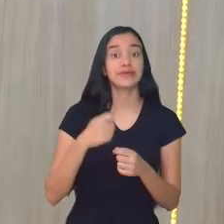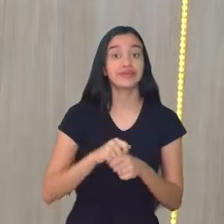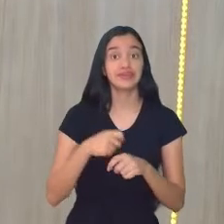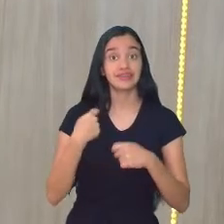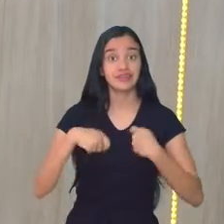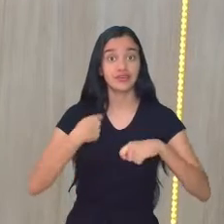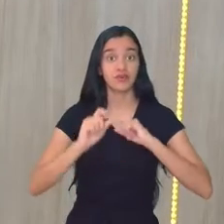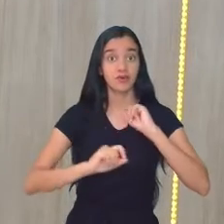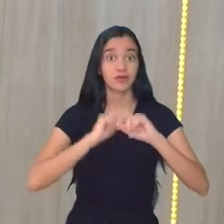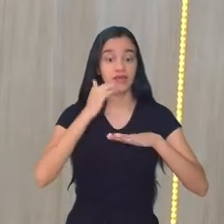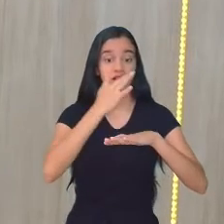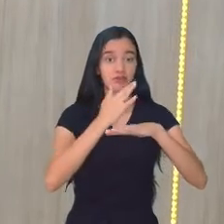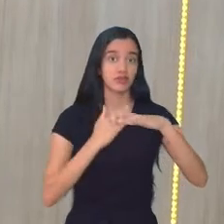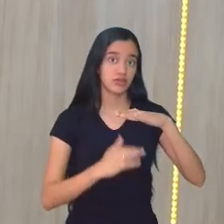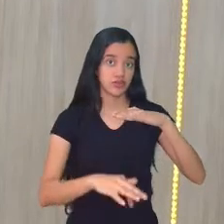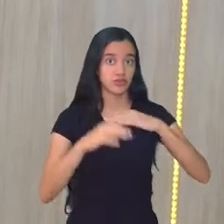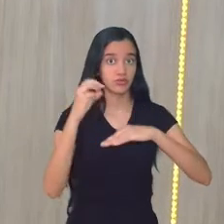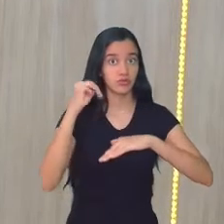E aqui,